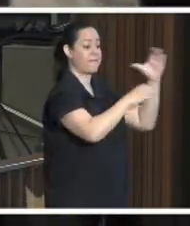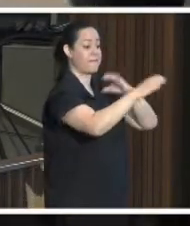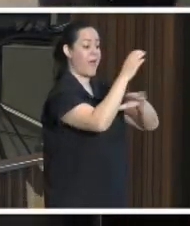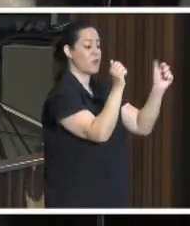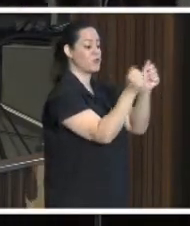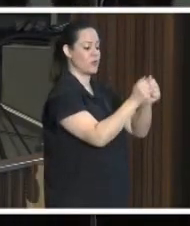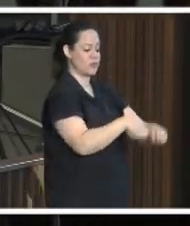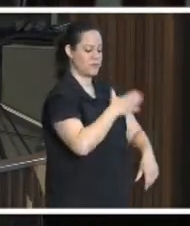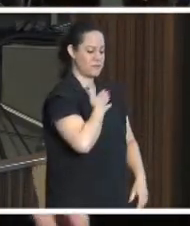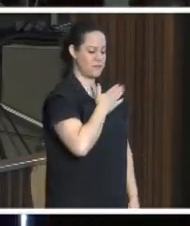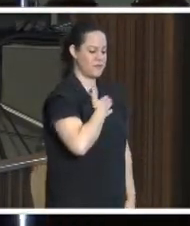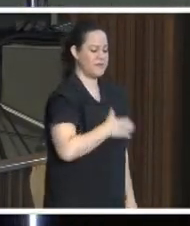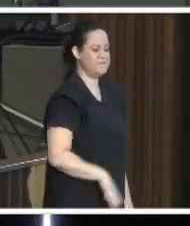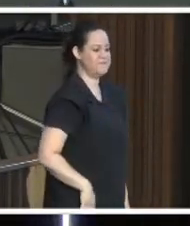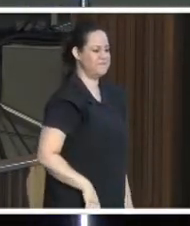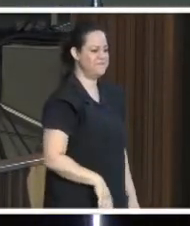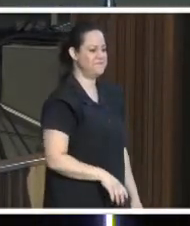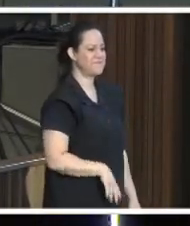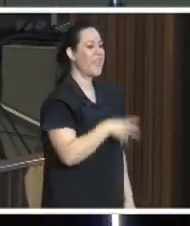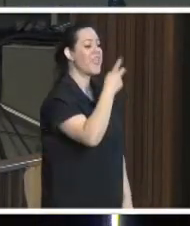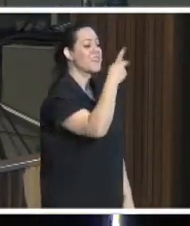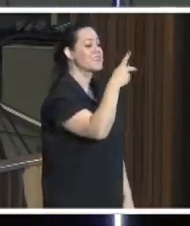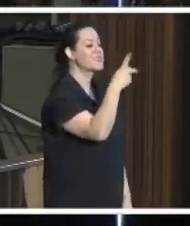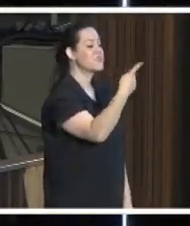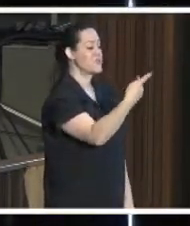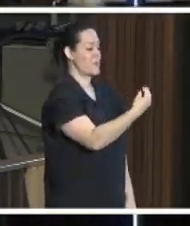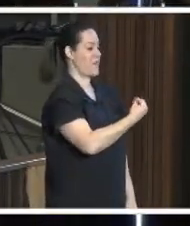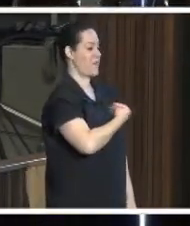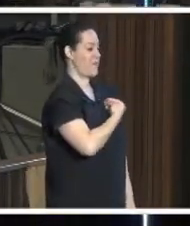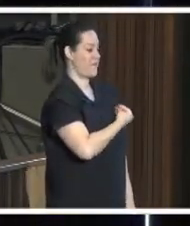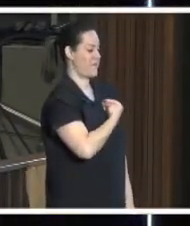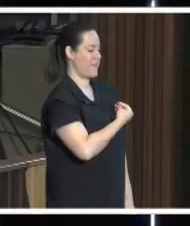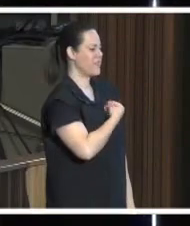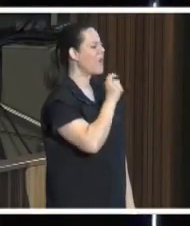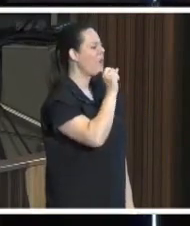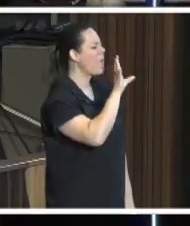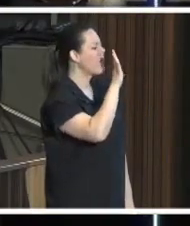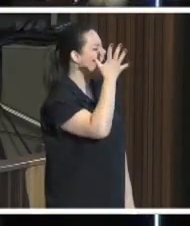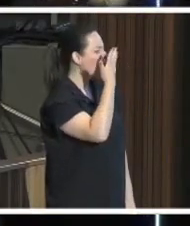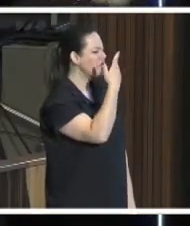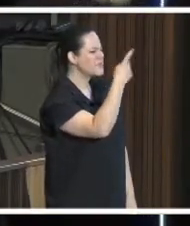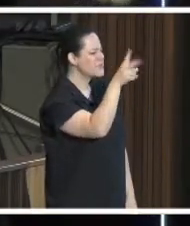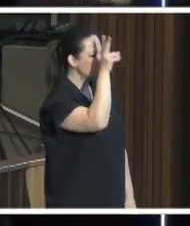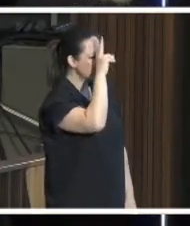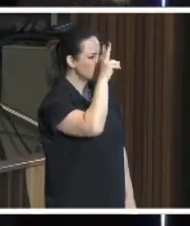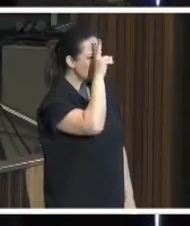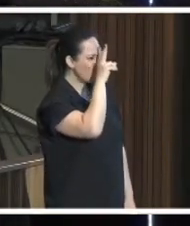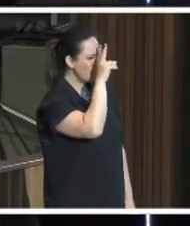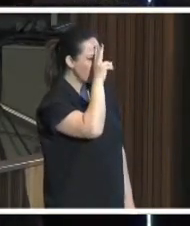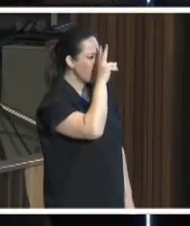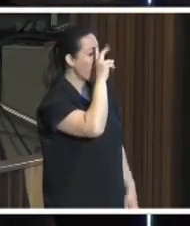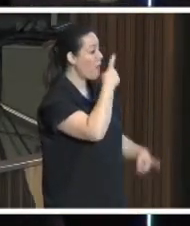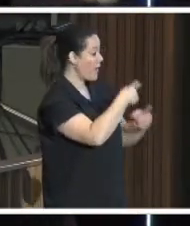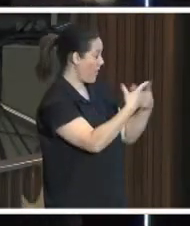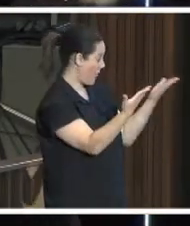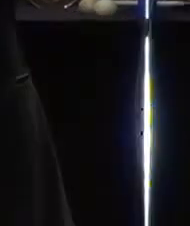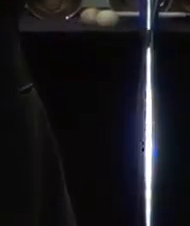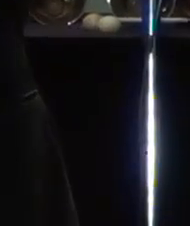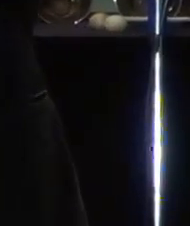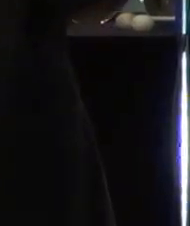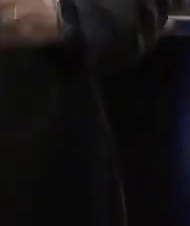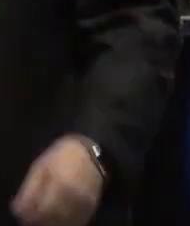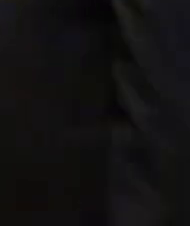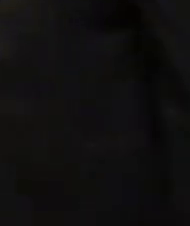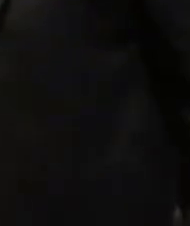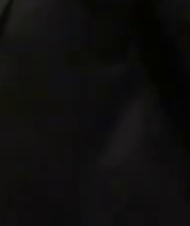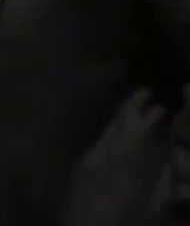canção, e você coloca a tua vida, o que está acontecendo na tua história, porque hoje tem uma boa notícia